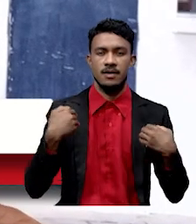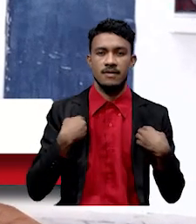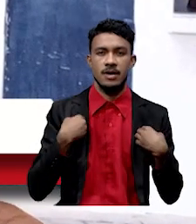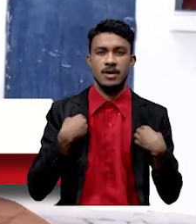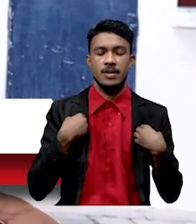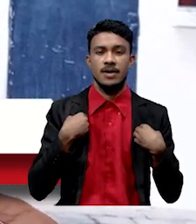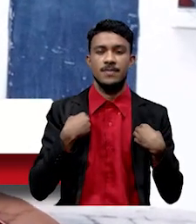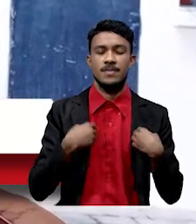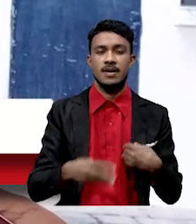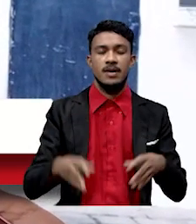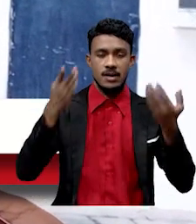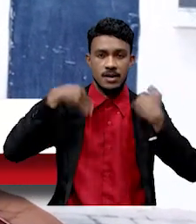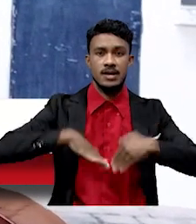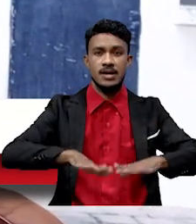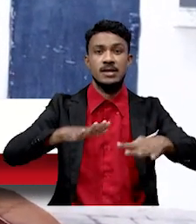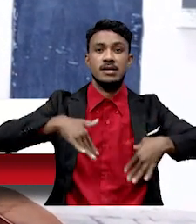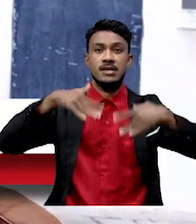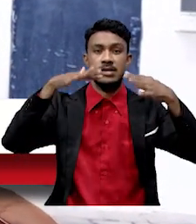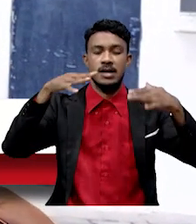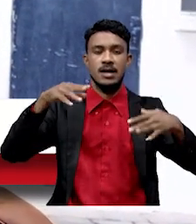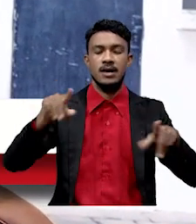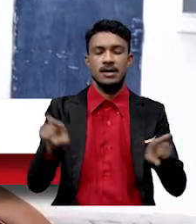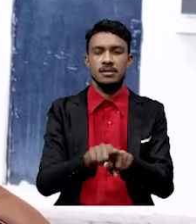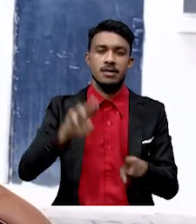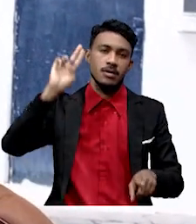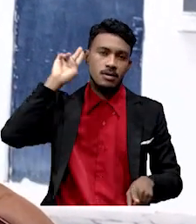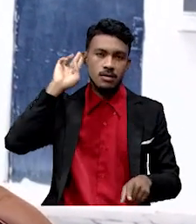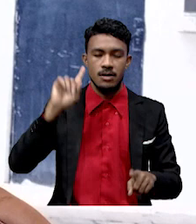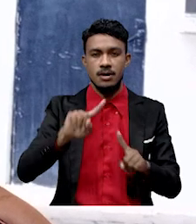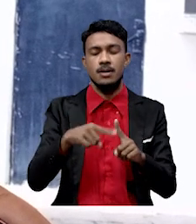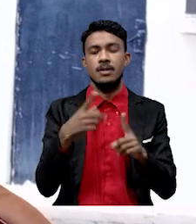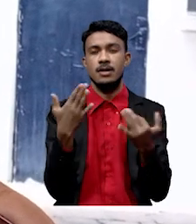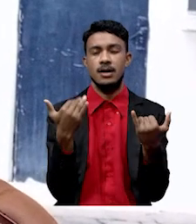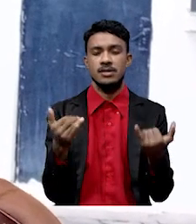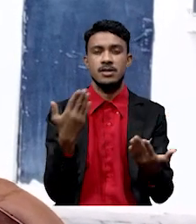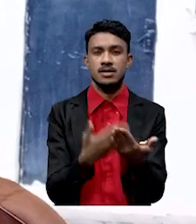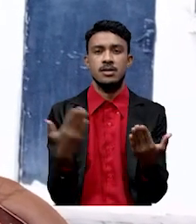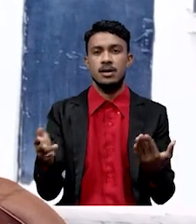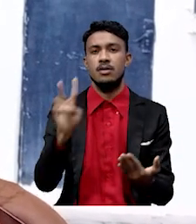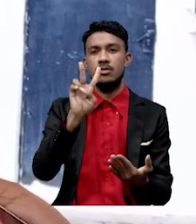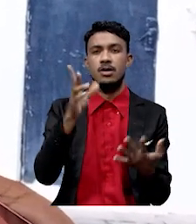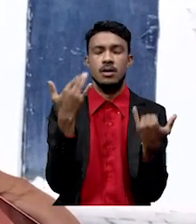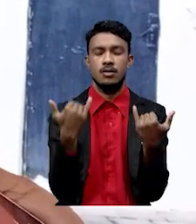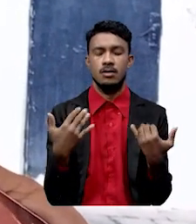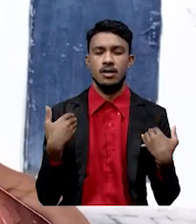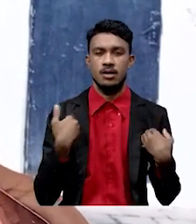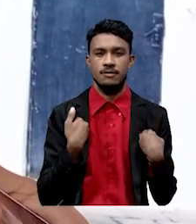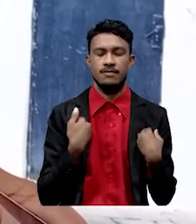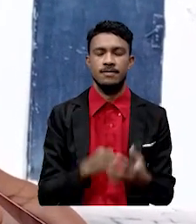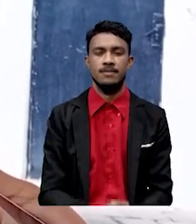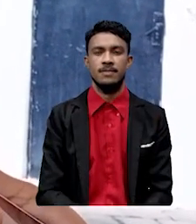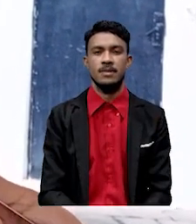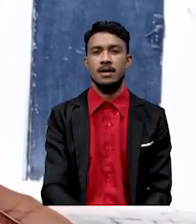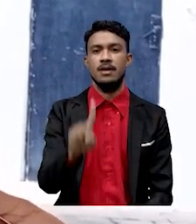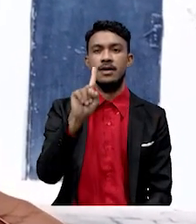tsunami. Nebe mak yang volo di early warning system. Equipamentos ruane mak tadaf ne iha la ida